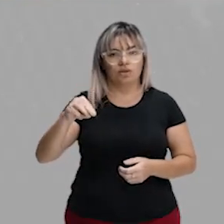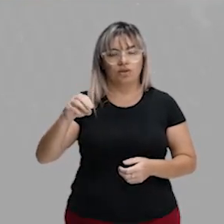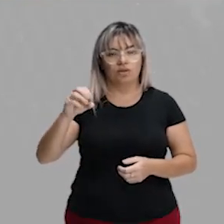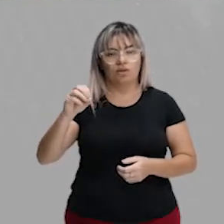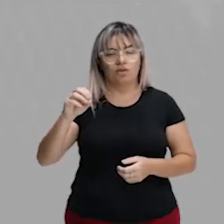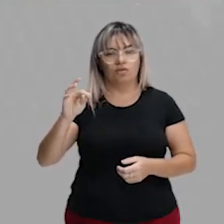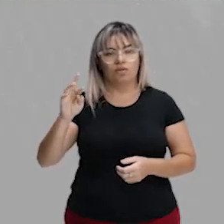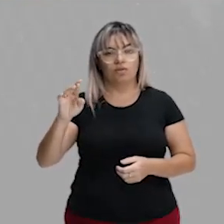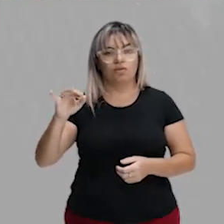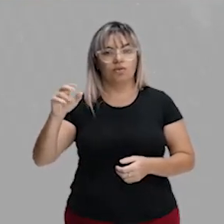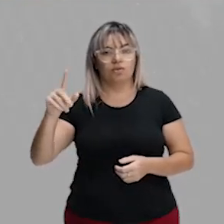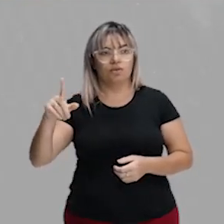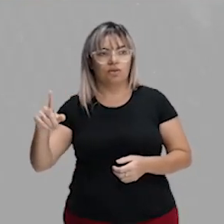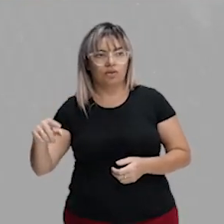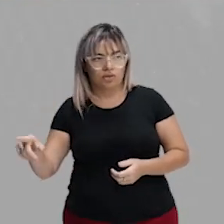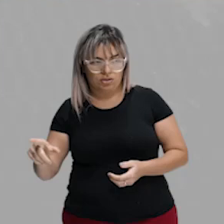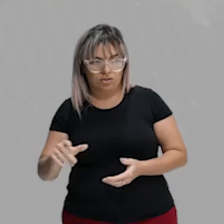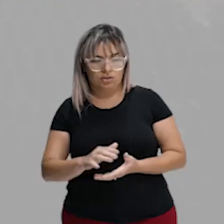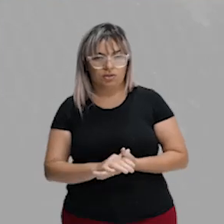a força